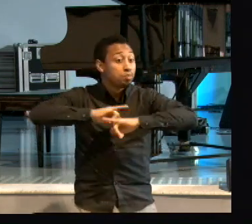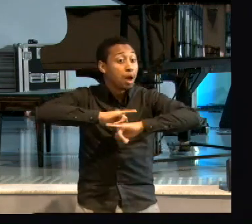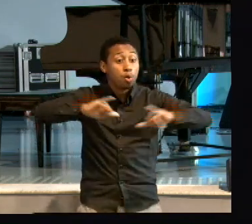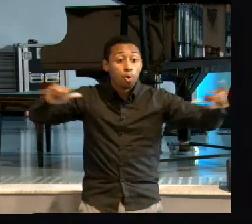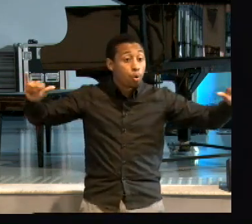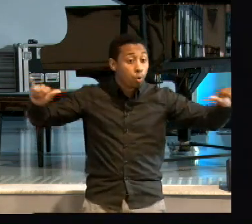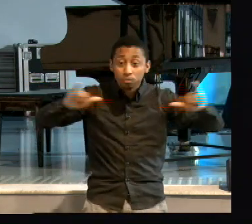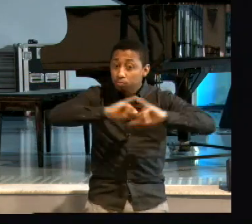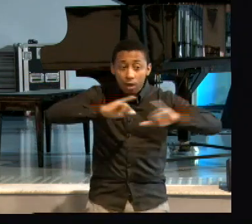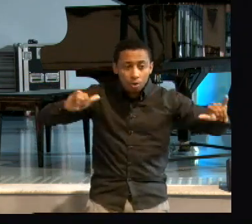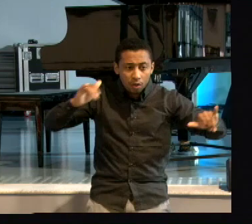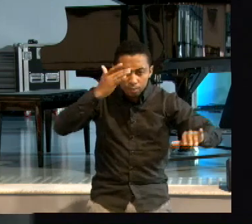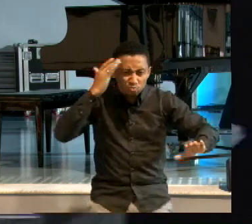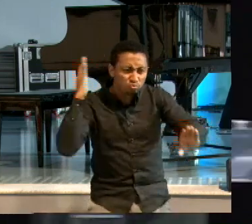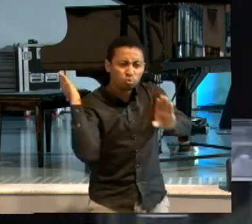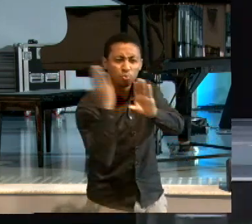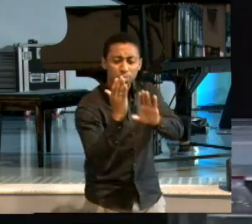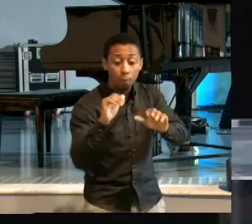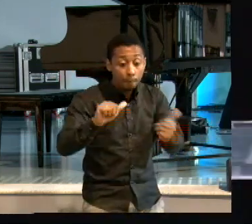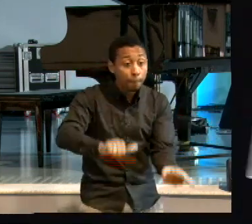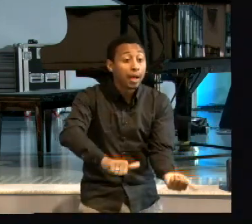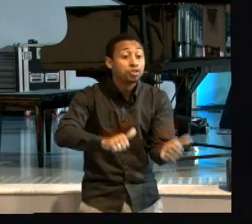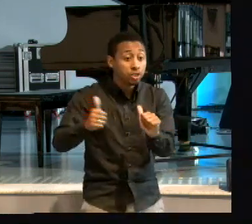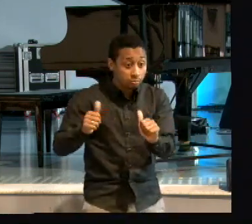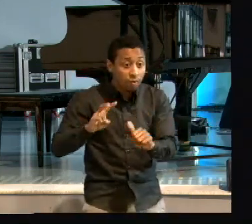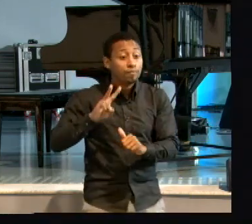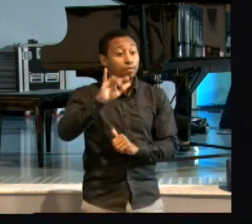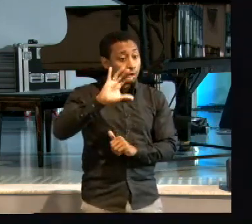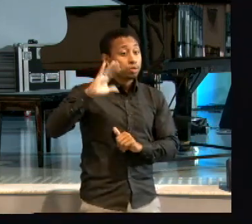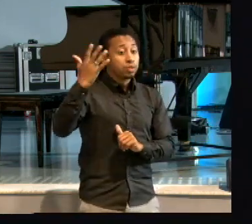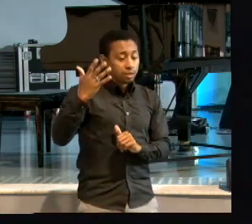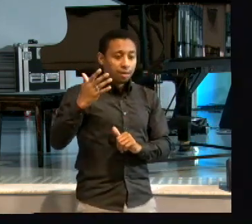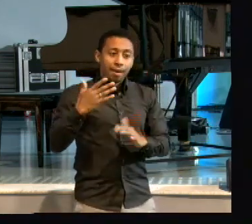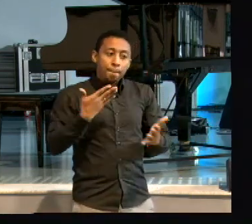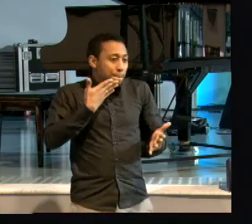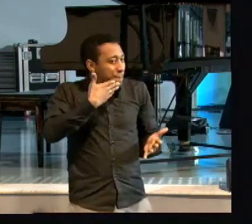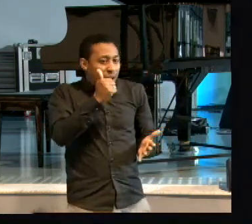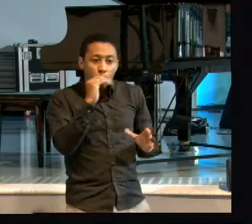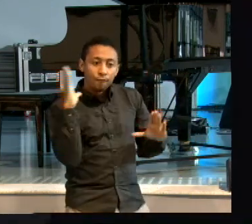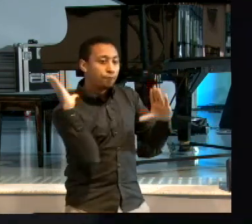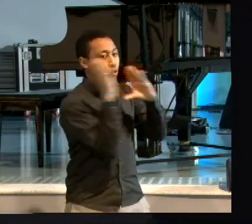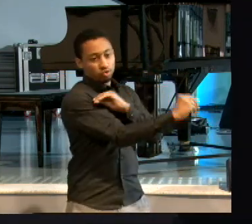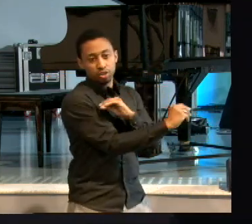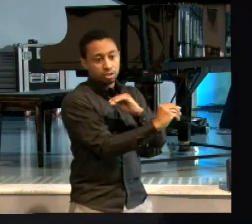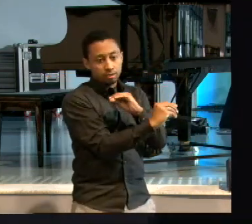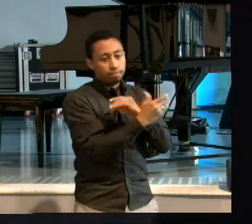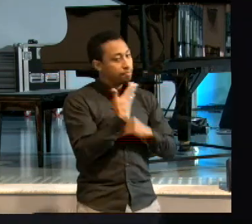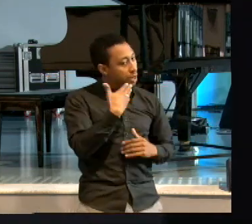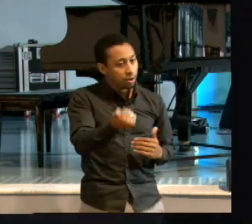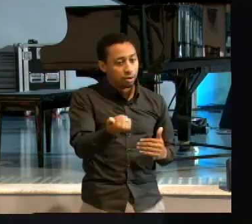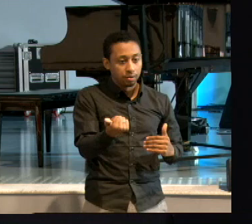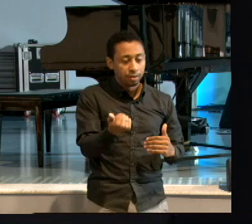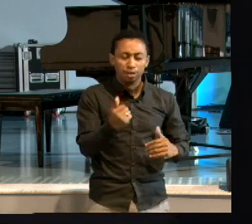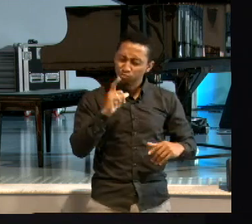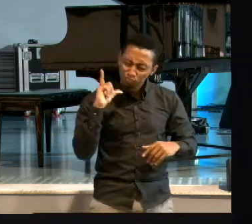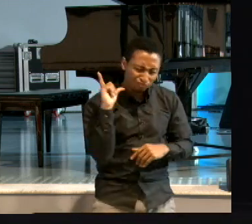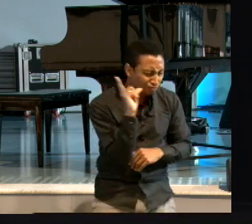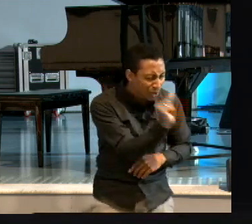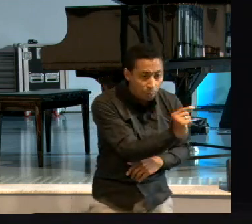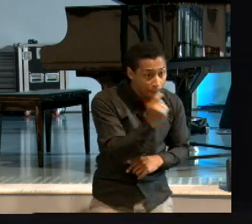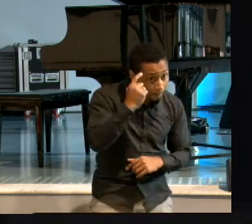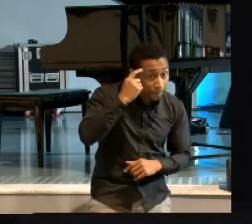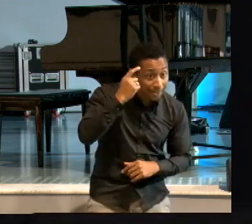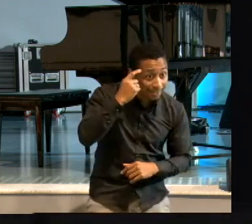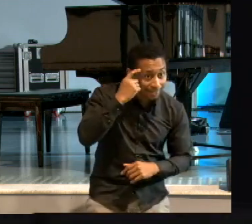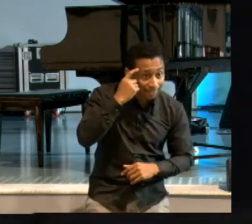o batismo está acontecendo, é possível que dê perseguição e eu não quero que você esteja aqui se isso acontecer. E nós saímos rapidinho. Pensa num cara